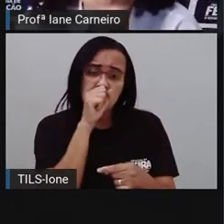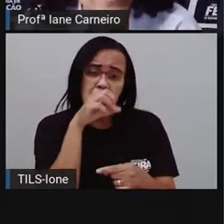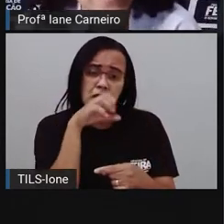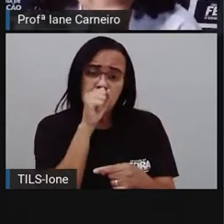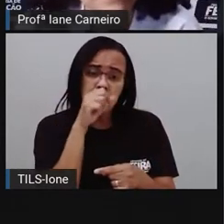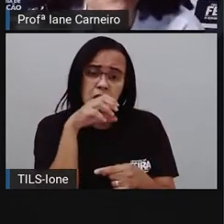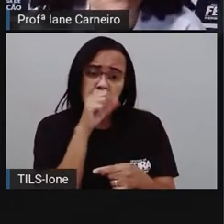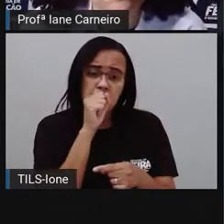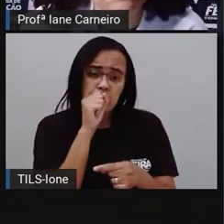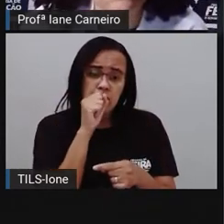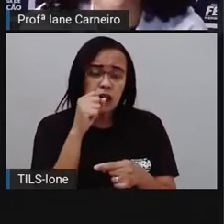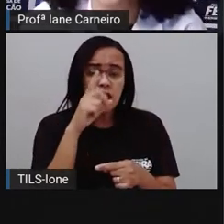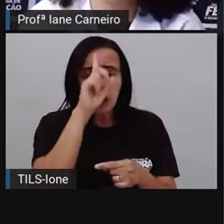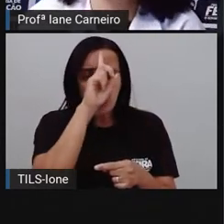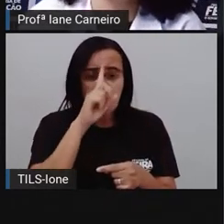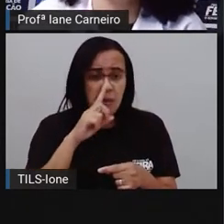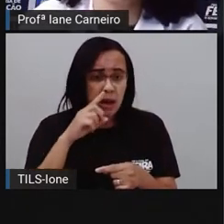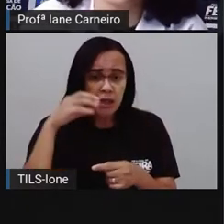dourada.